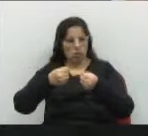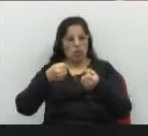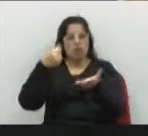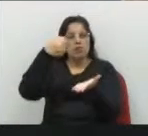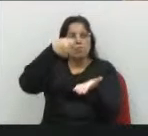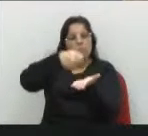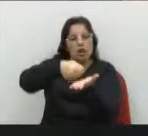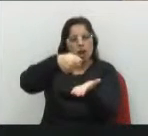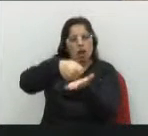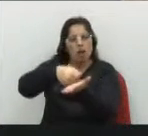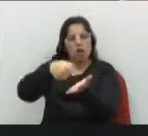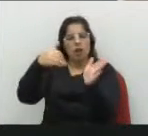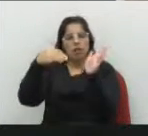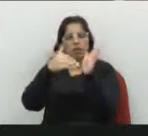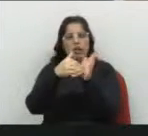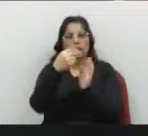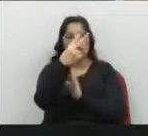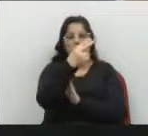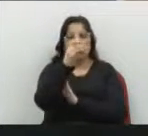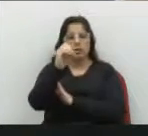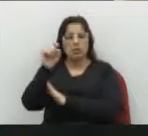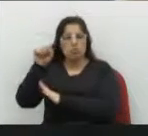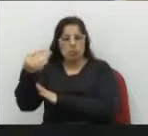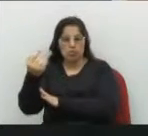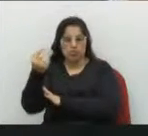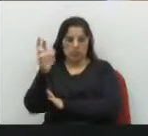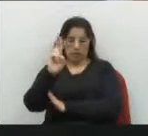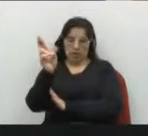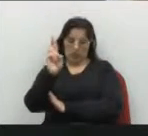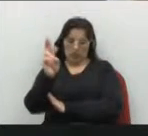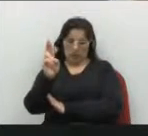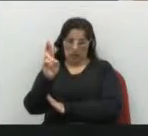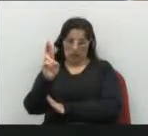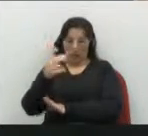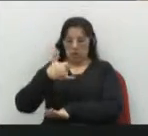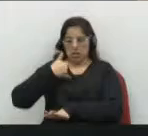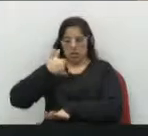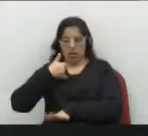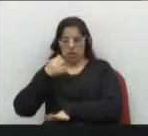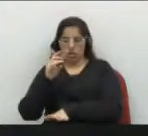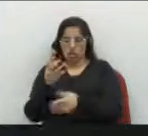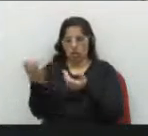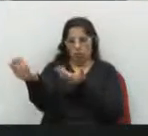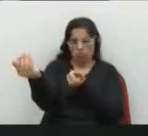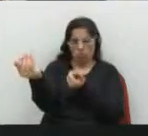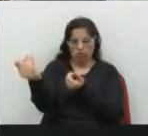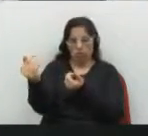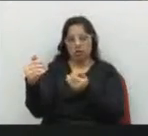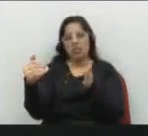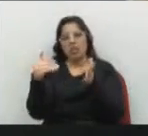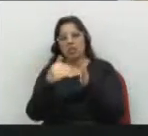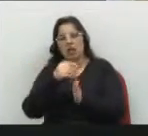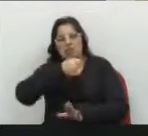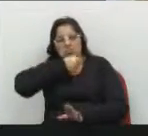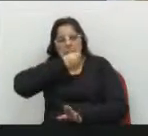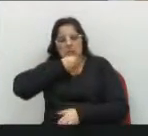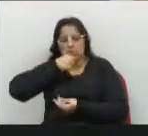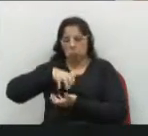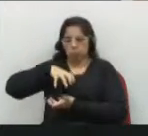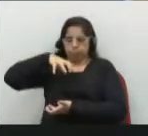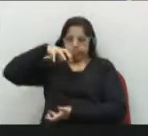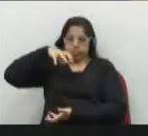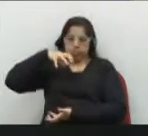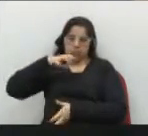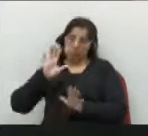que eles investem. São empresários e não tem idade, viu? Tem de jovens até tiozão e assim por diante.